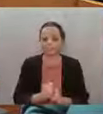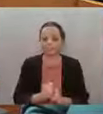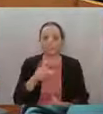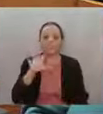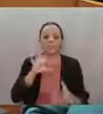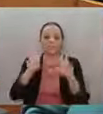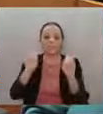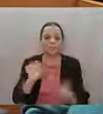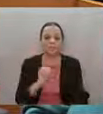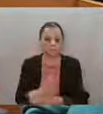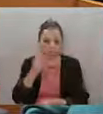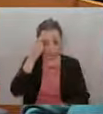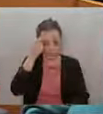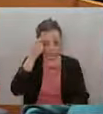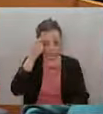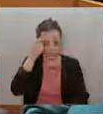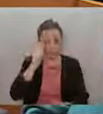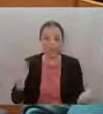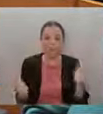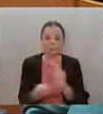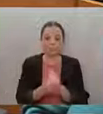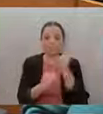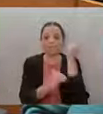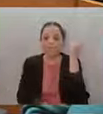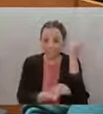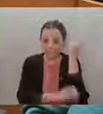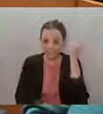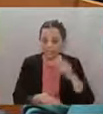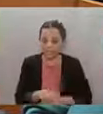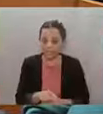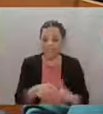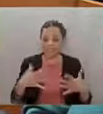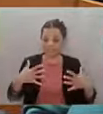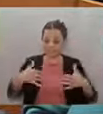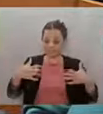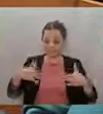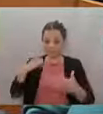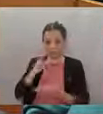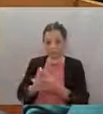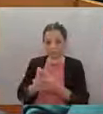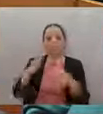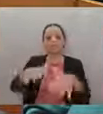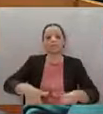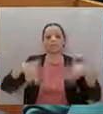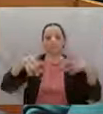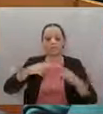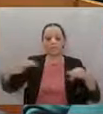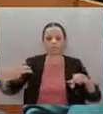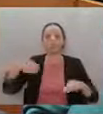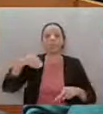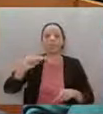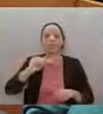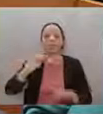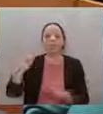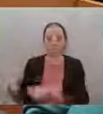tema da reformulação das freguesias, na sexta-feira passada, na Assembleia de Freguesia de Passo de Arcos e